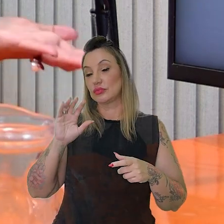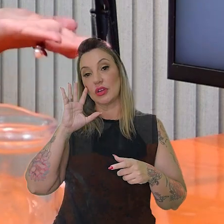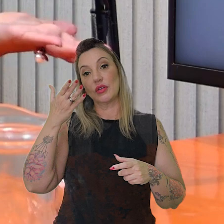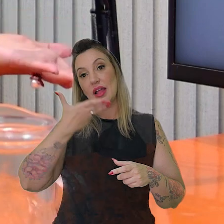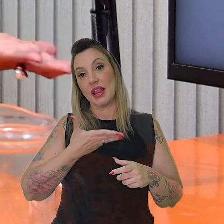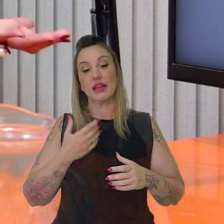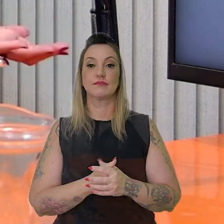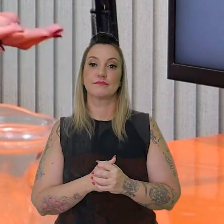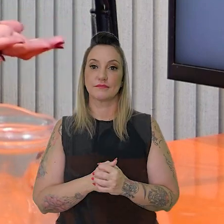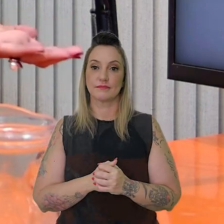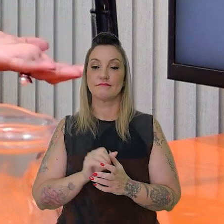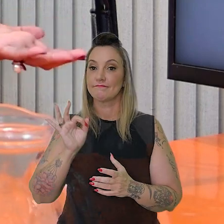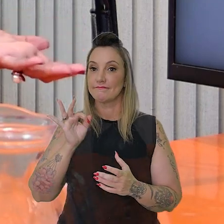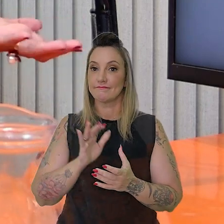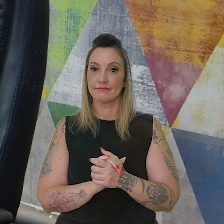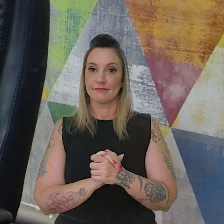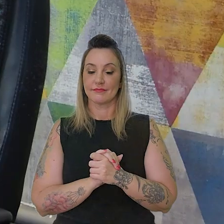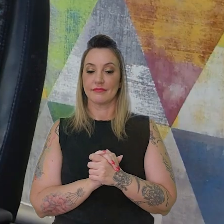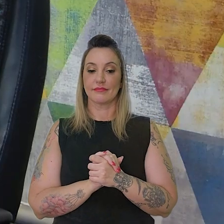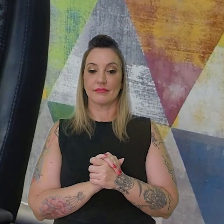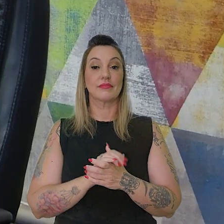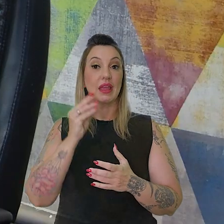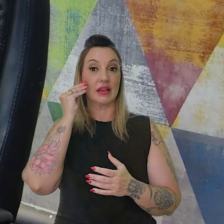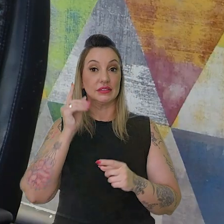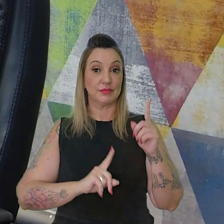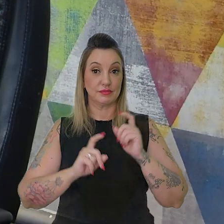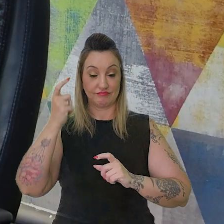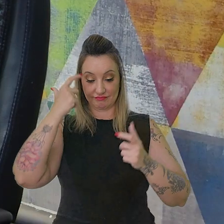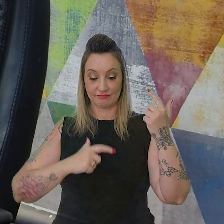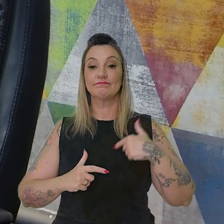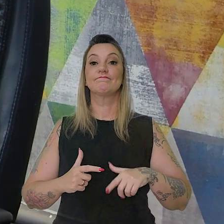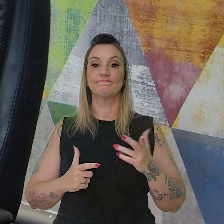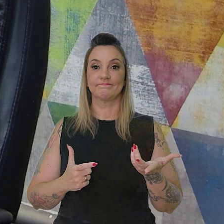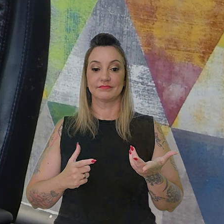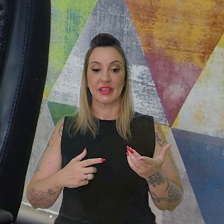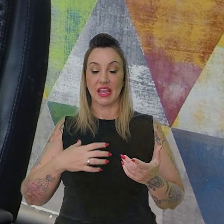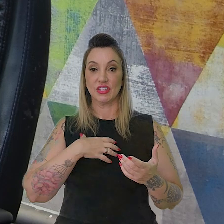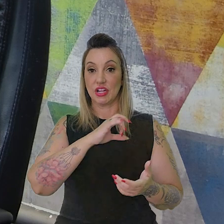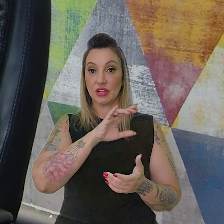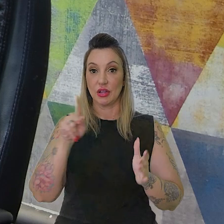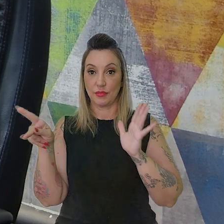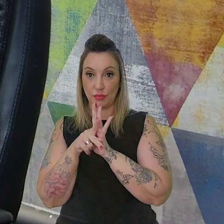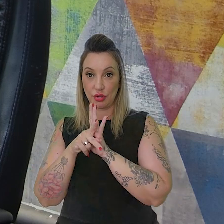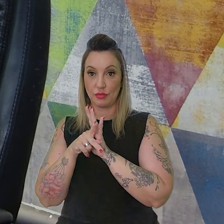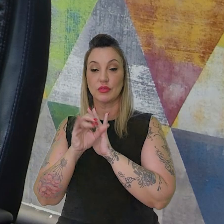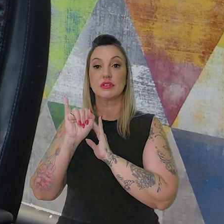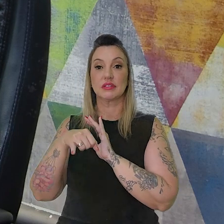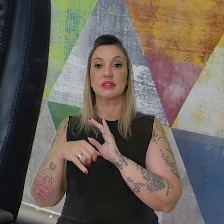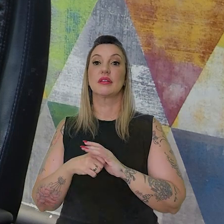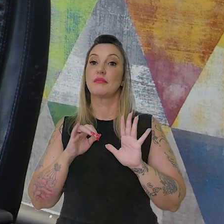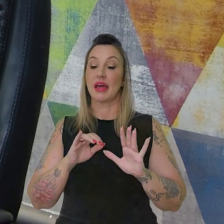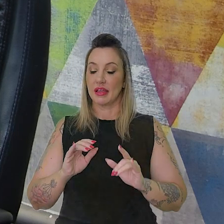que que que que acontece ali é exatamente é é uma expressão né expressão estilo cada um vai ter o seu é